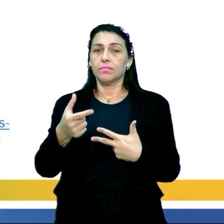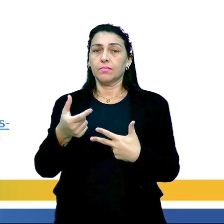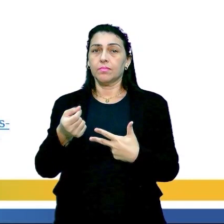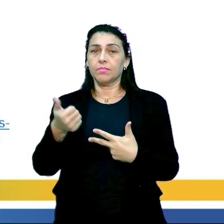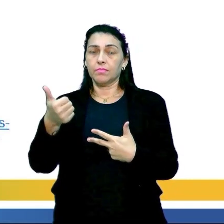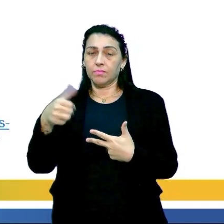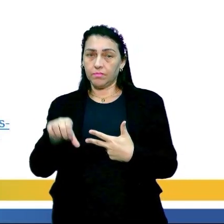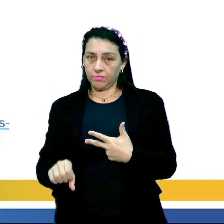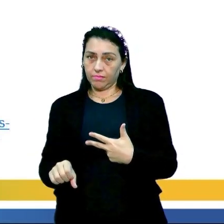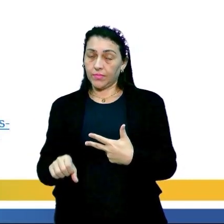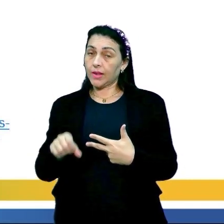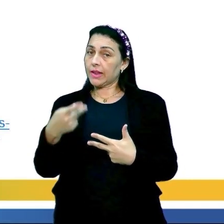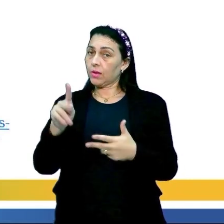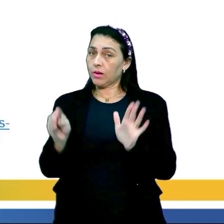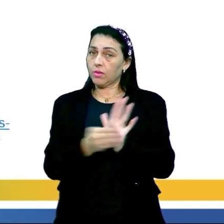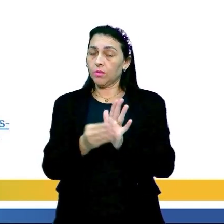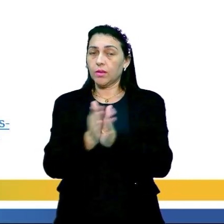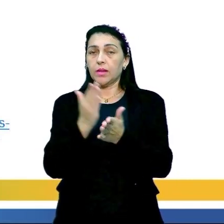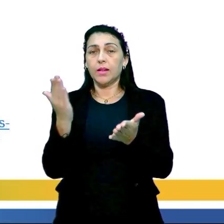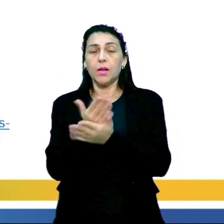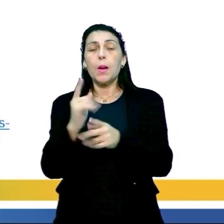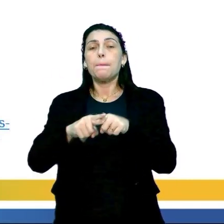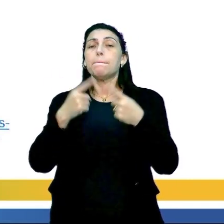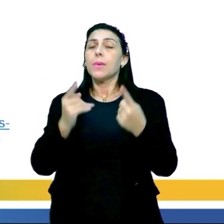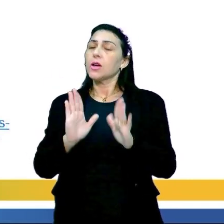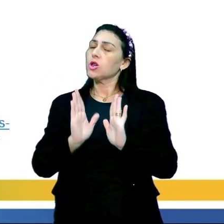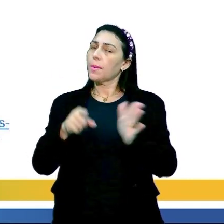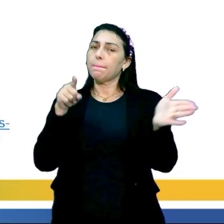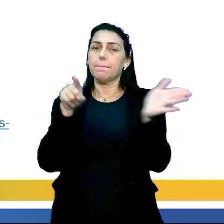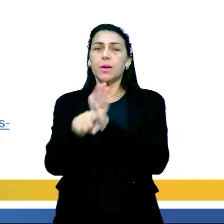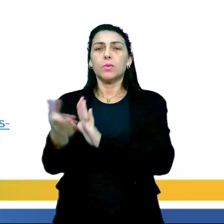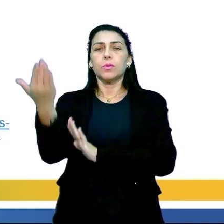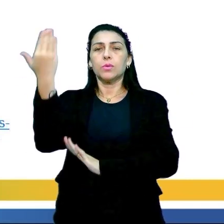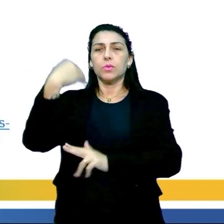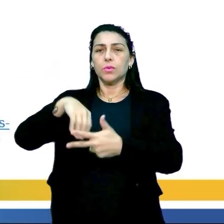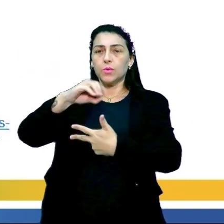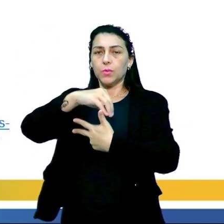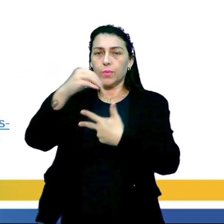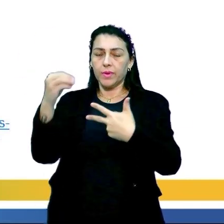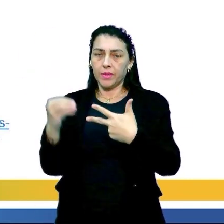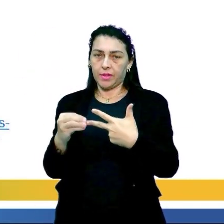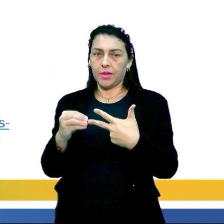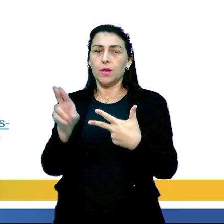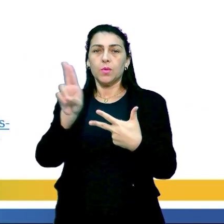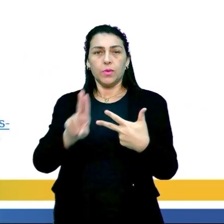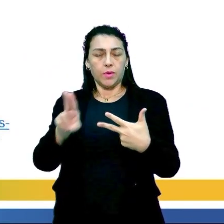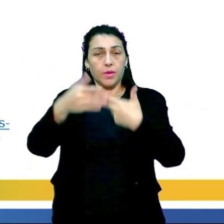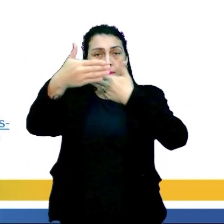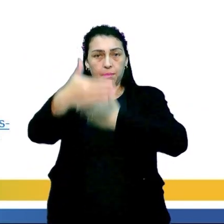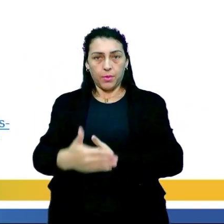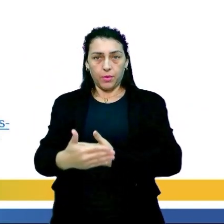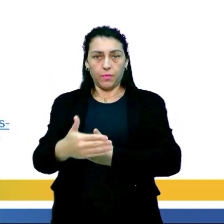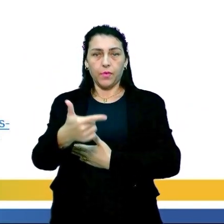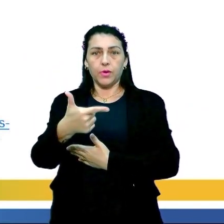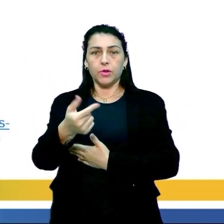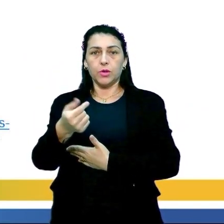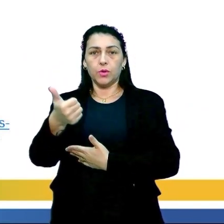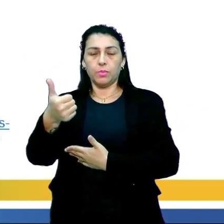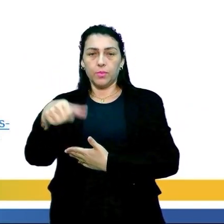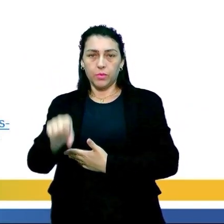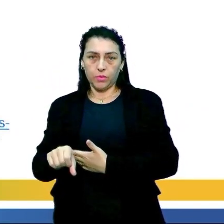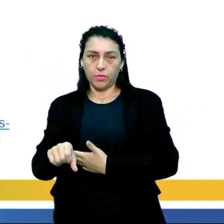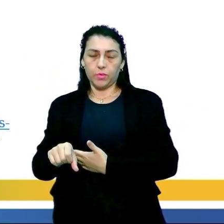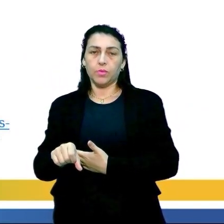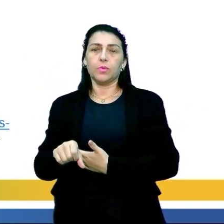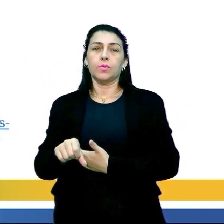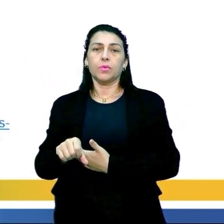questão não está no livro, mas foi uma questão utilizada na prova do Enem de 2019